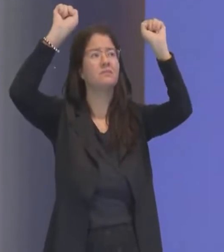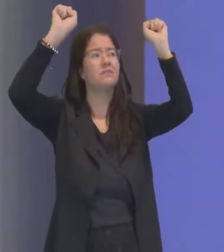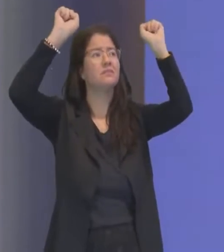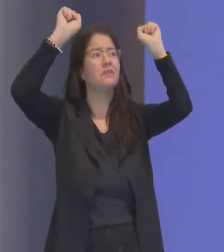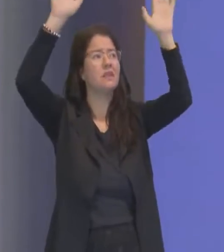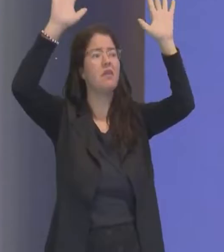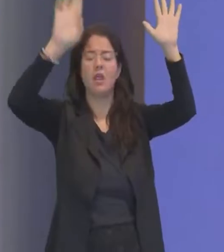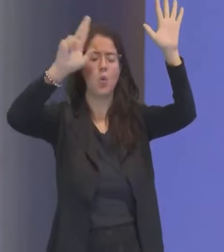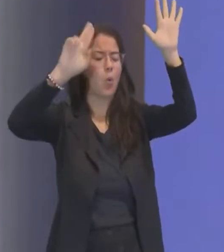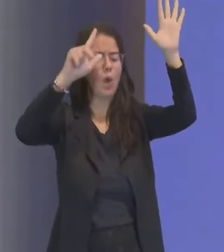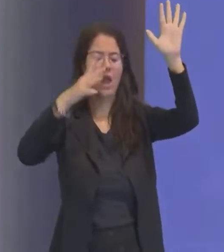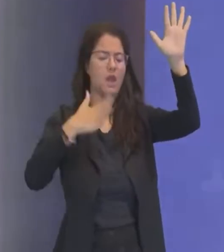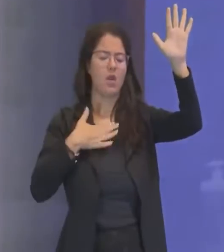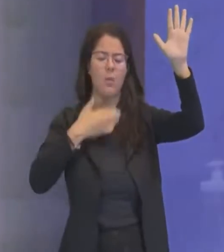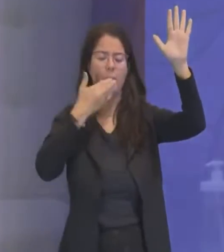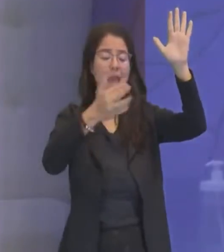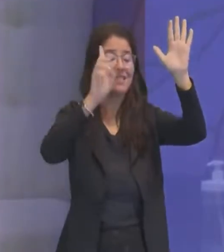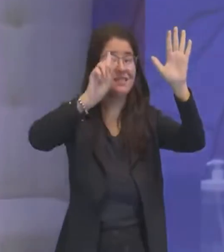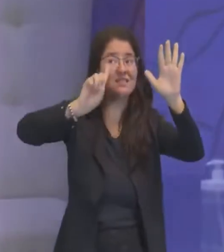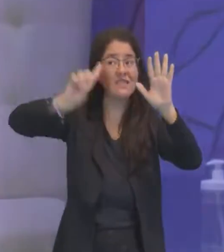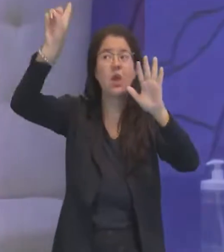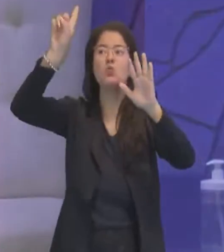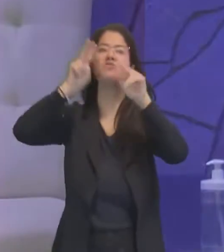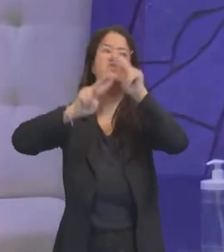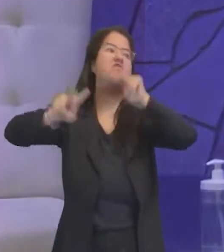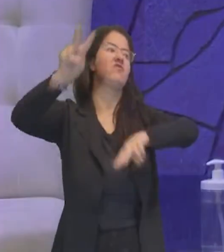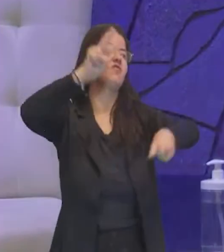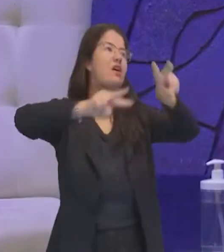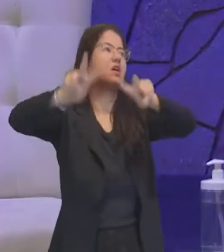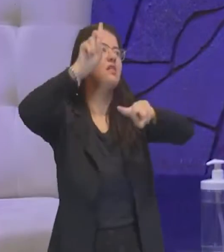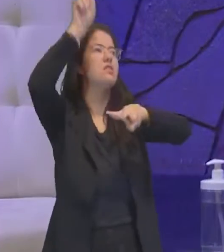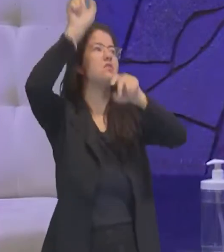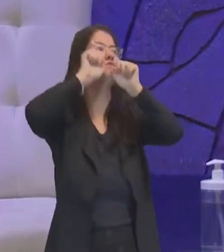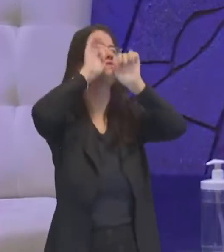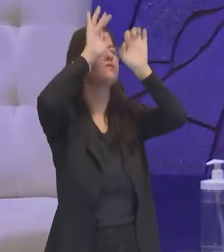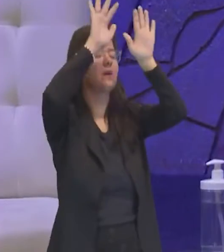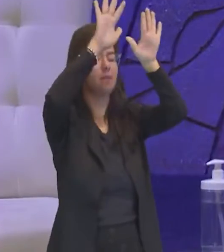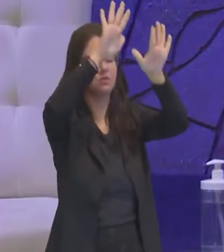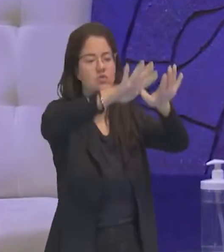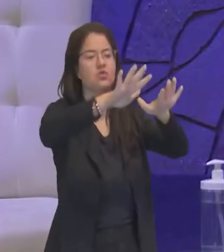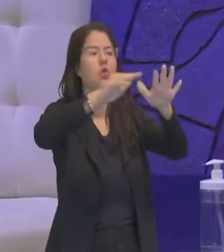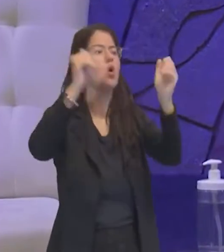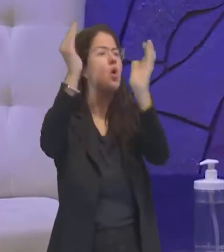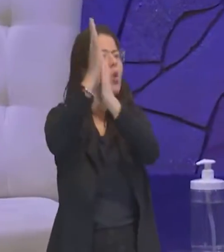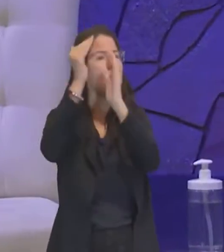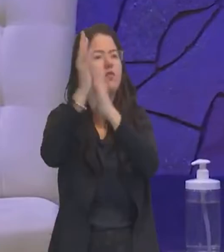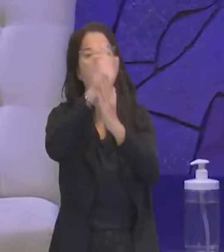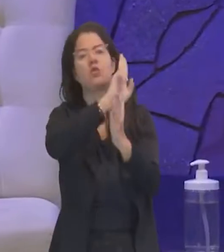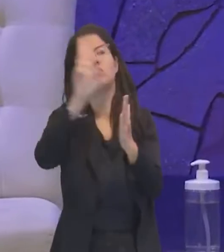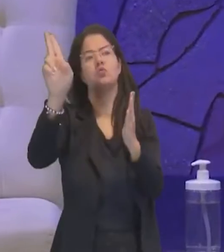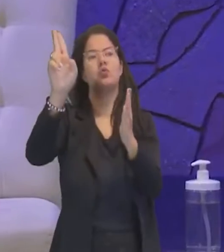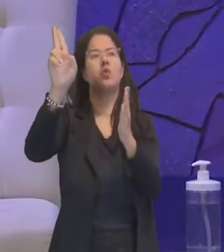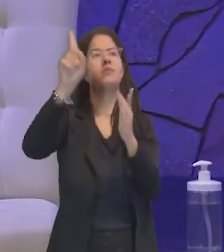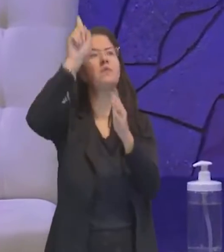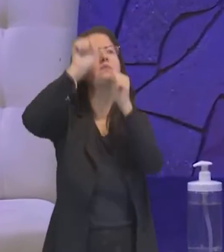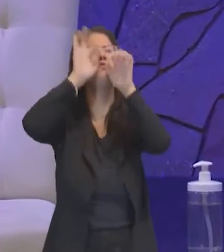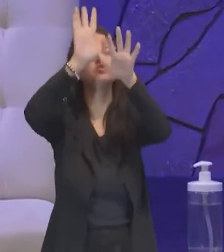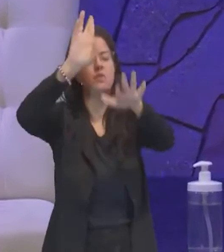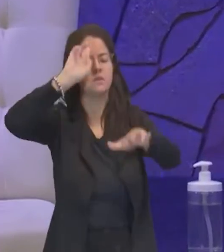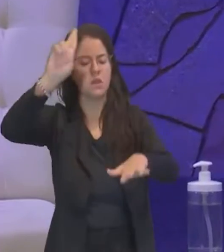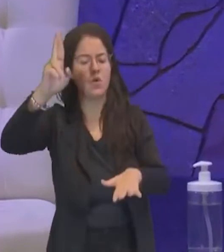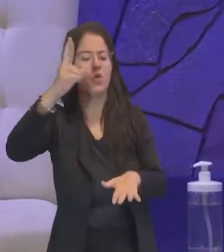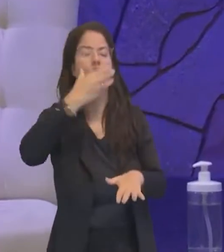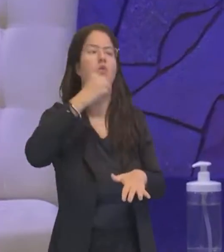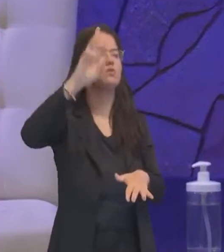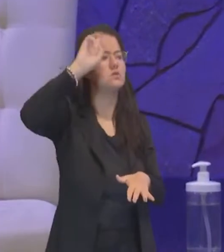mão para Jesus, é Jesus que está olhando para você. Deus te abençoe, jovem, louvado seja Deus. Deus abençoe o senhor lá atrás, a outra senhora